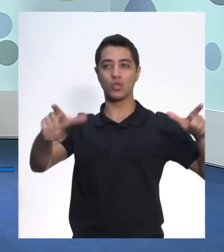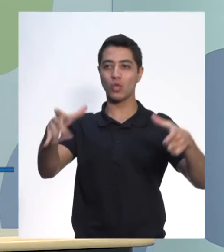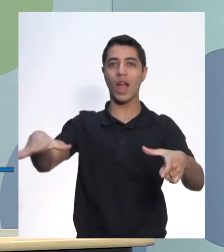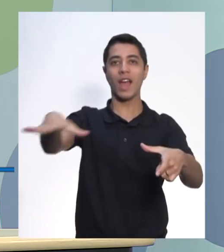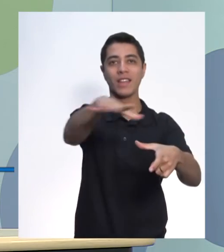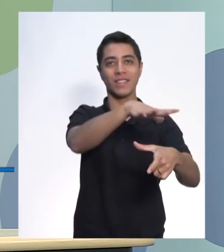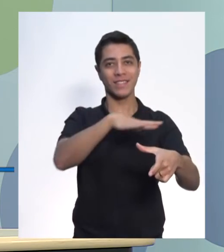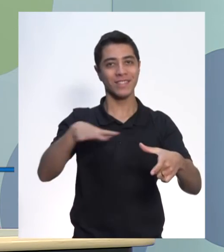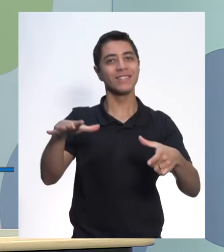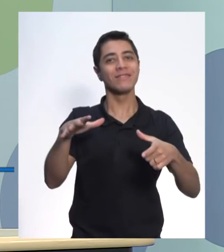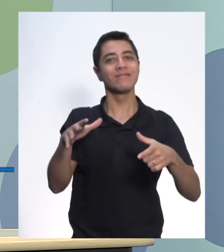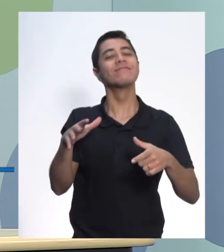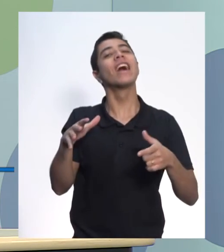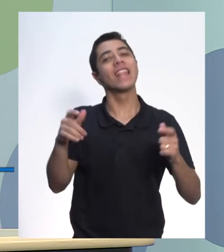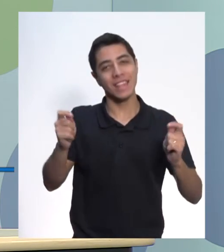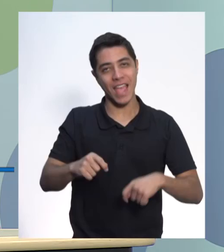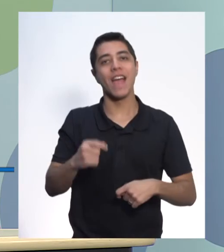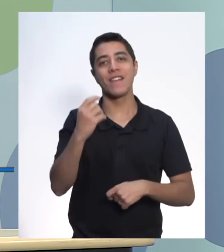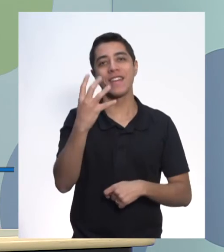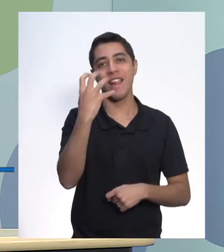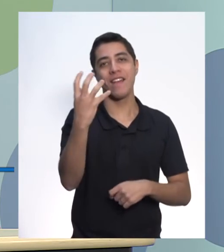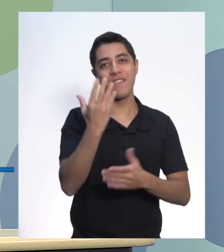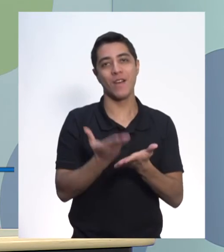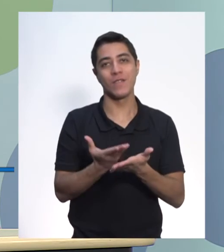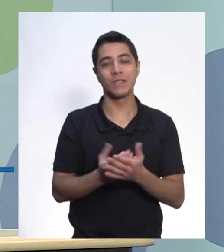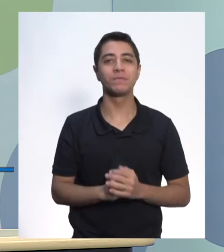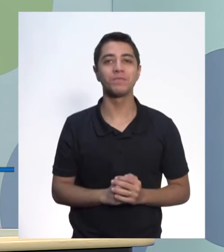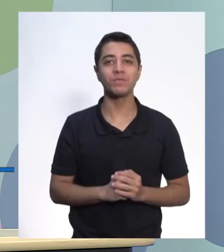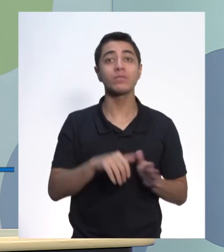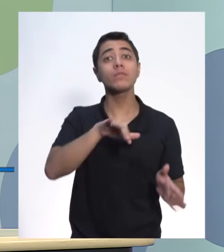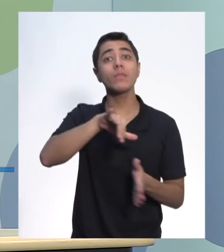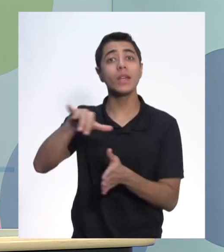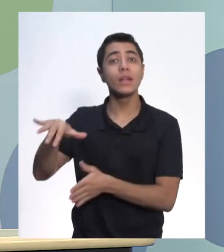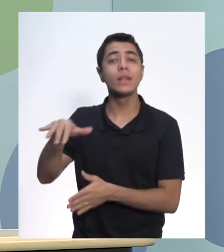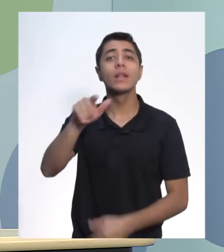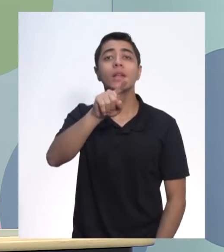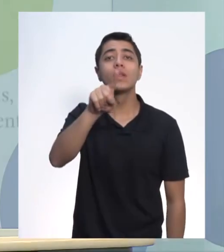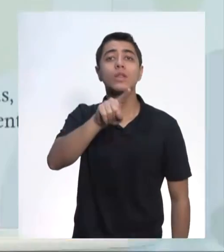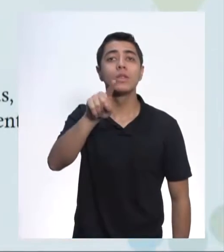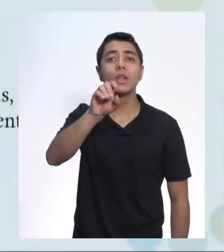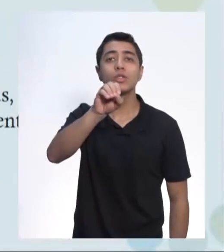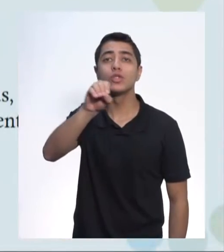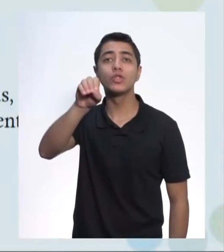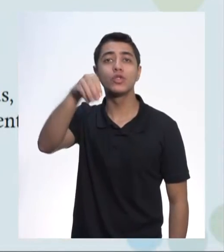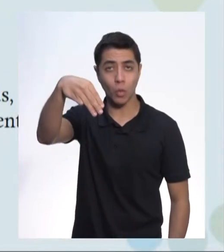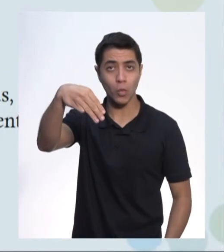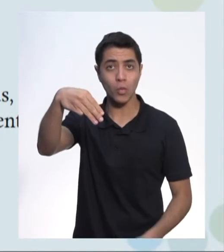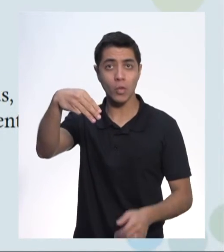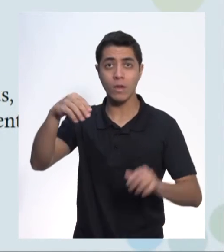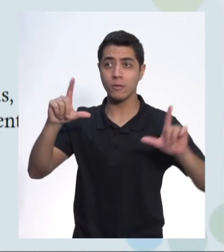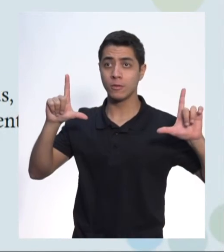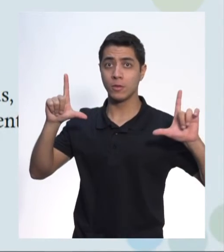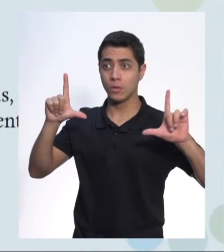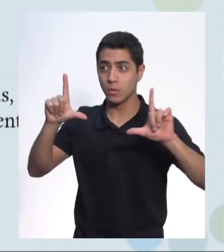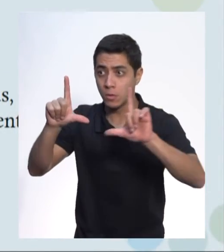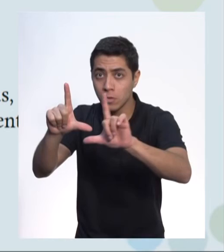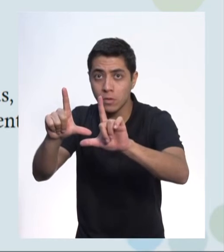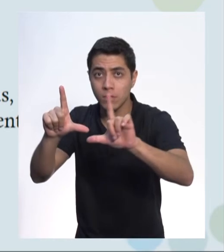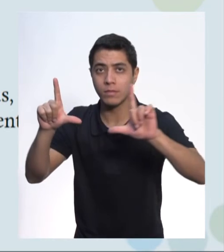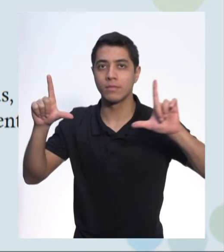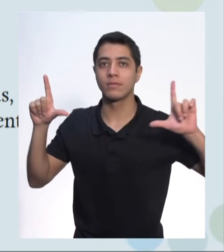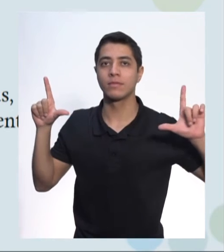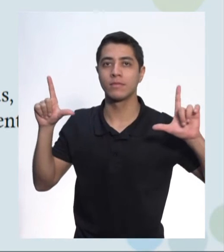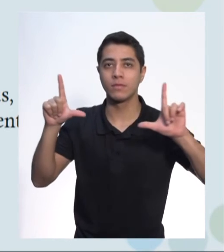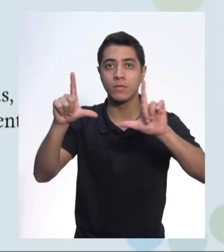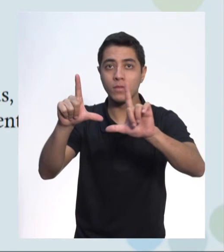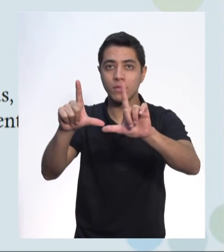essa aula. O zoom, ele serve para aproximar ou afastar algo. E aí a gente tem a panorâmica, que